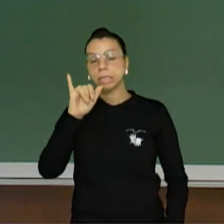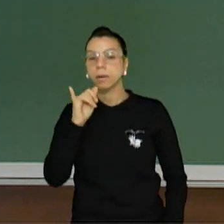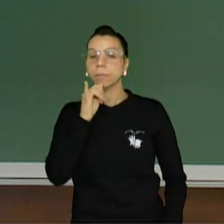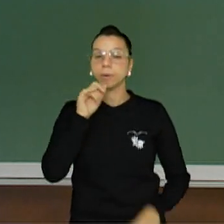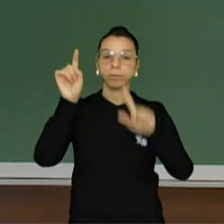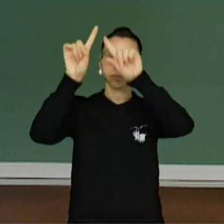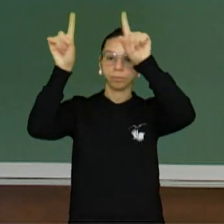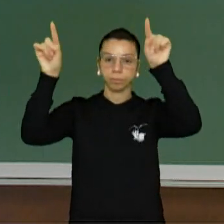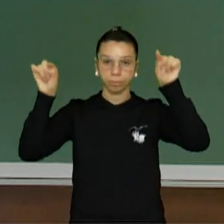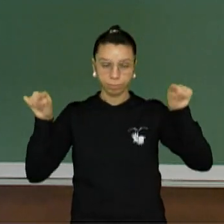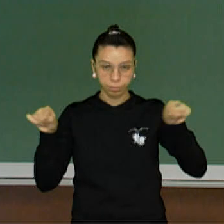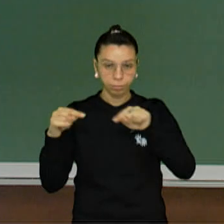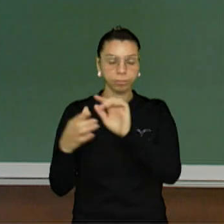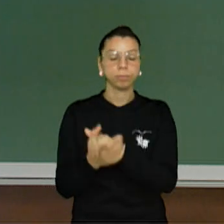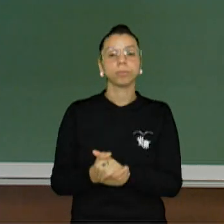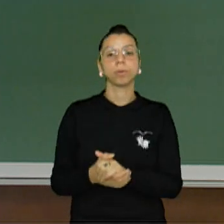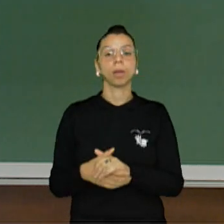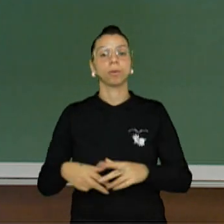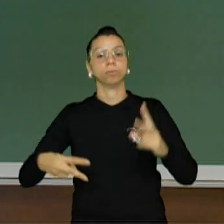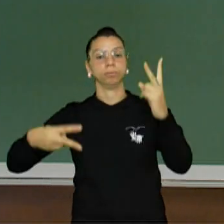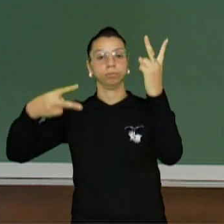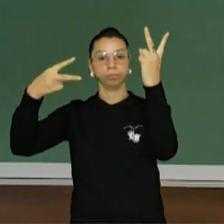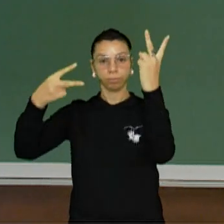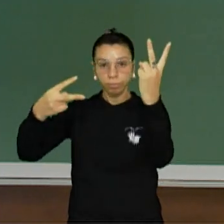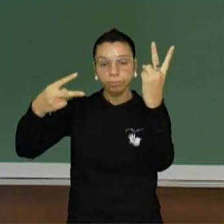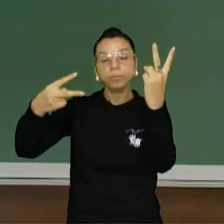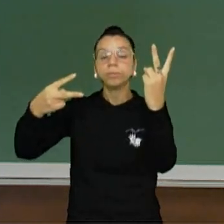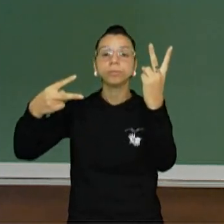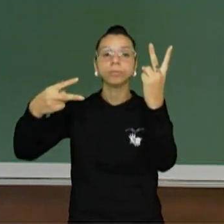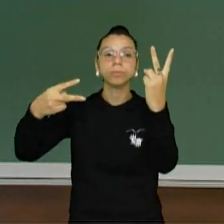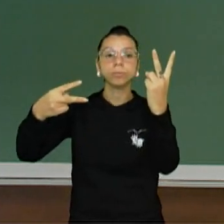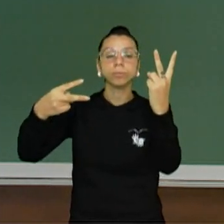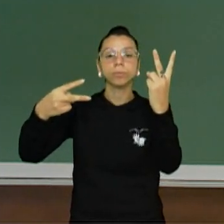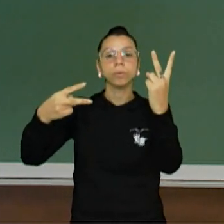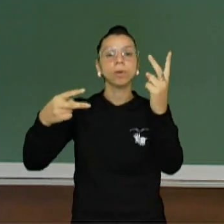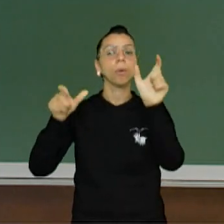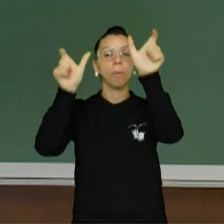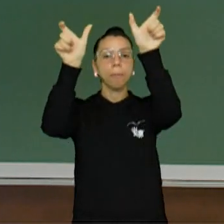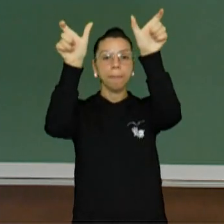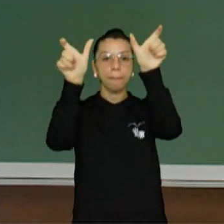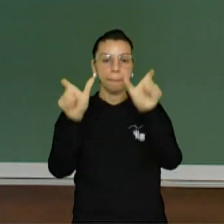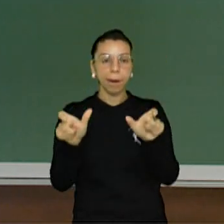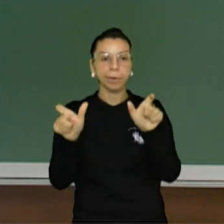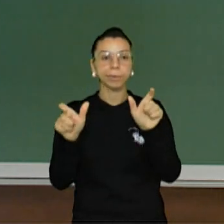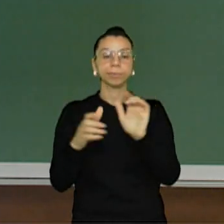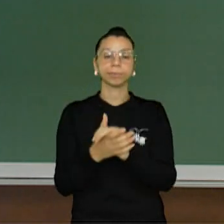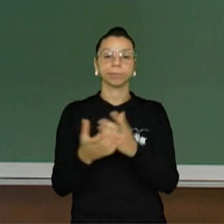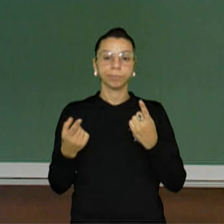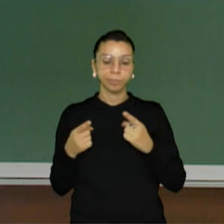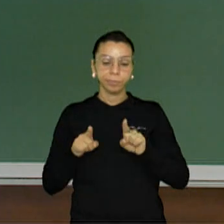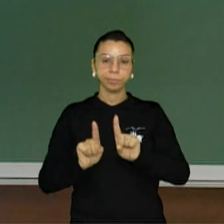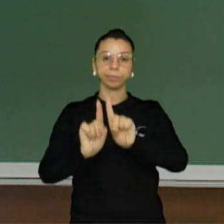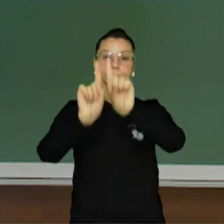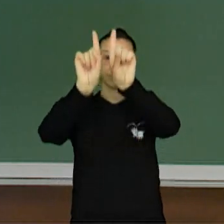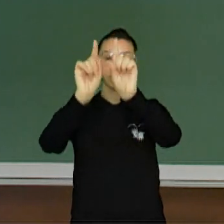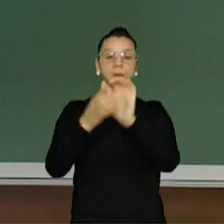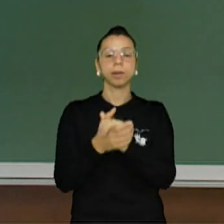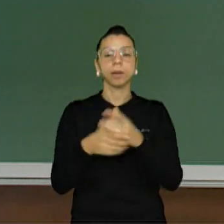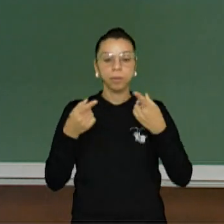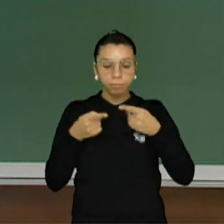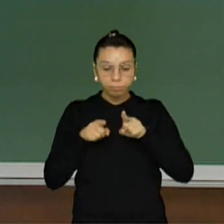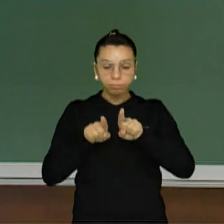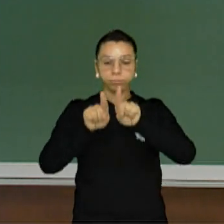matriz possui 2 filas, tá? Paralelas, né? Paralelas, aquelas linhas que mantêm a